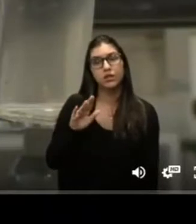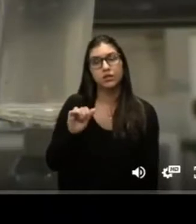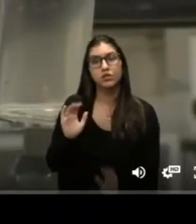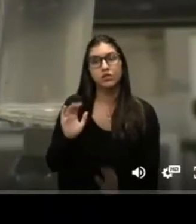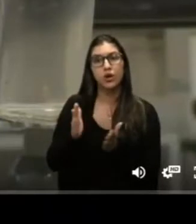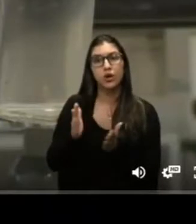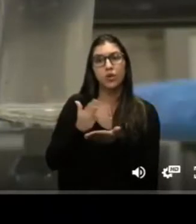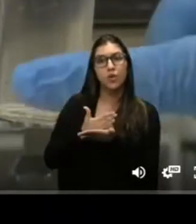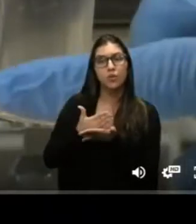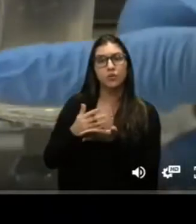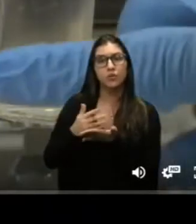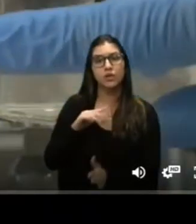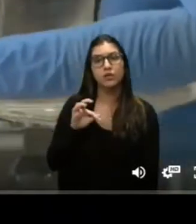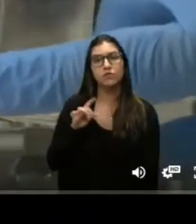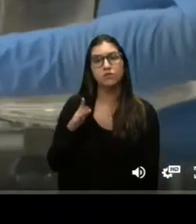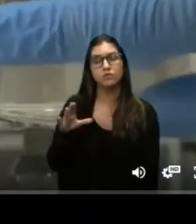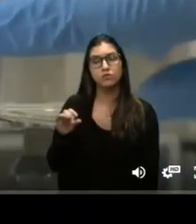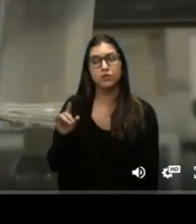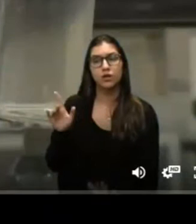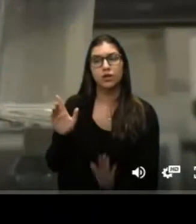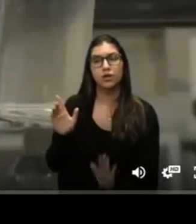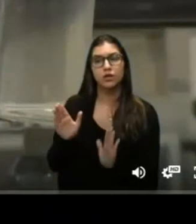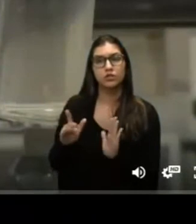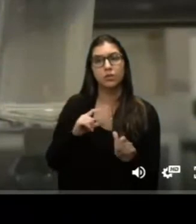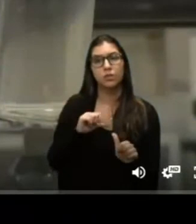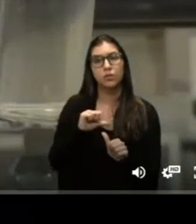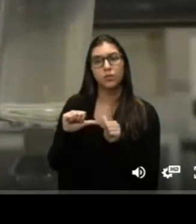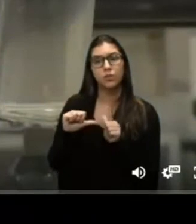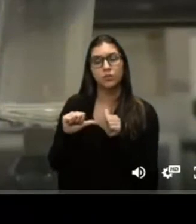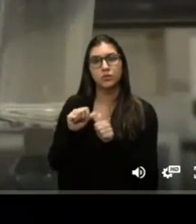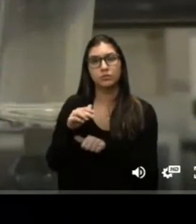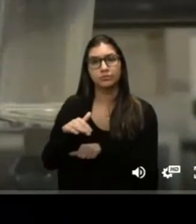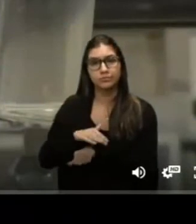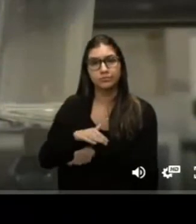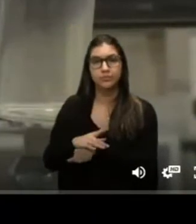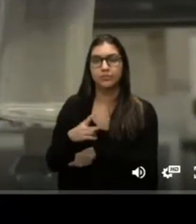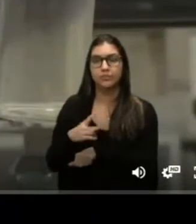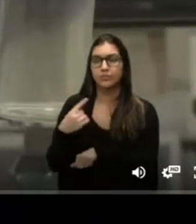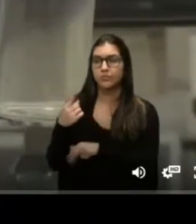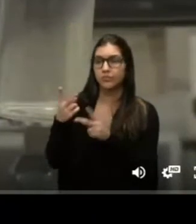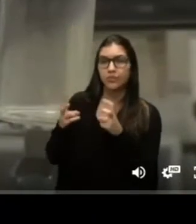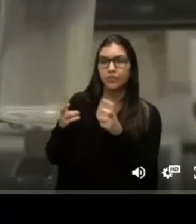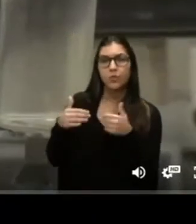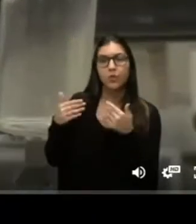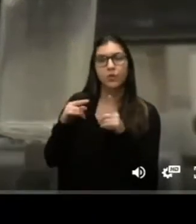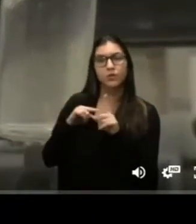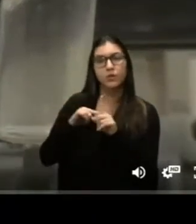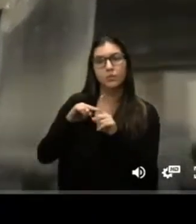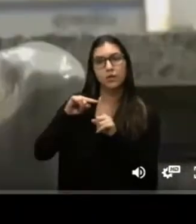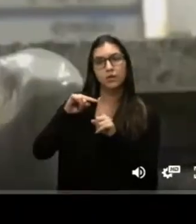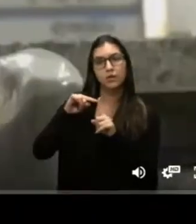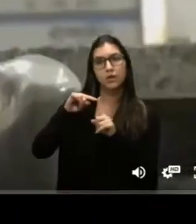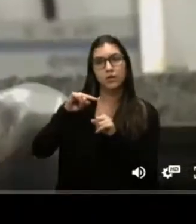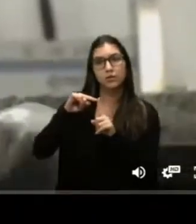em fusão. Então Ó, ela já está mudando de fase. tá vendo? Então, Virou líquido. Qual que é a temperatura